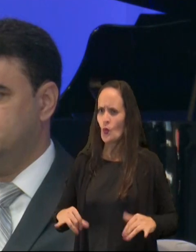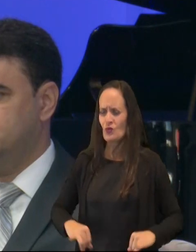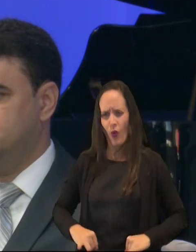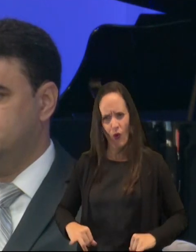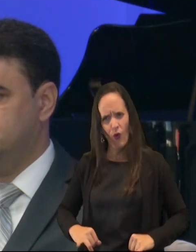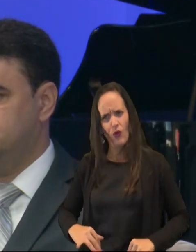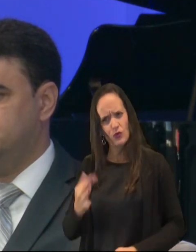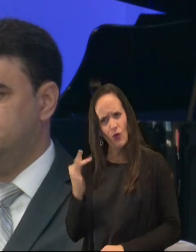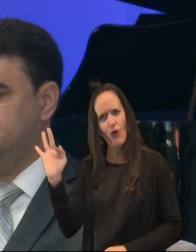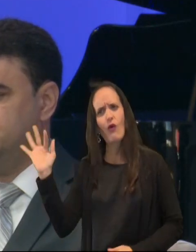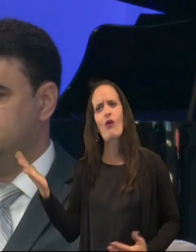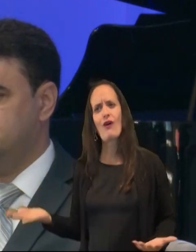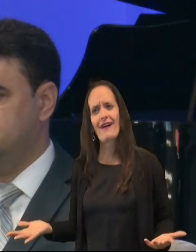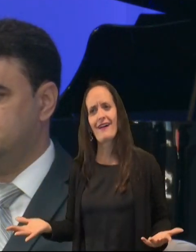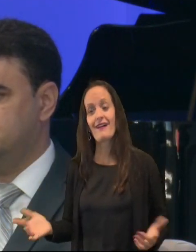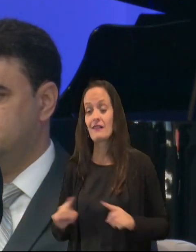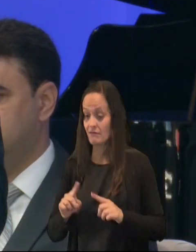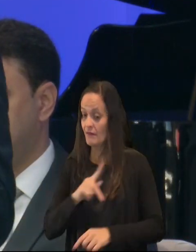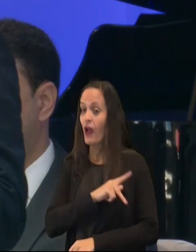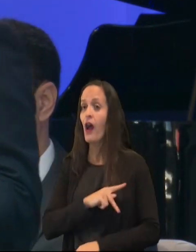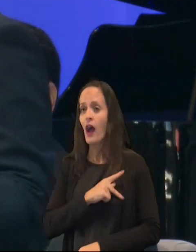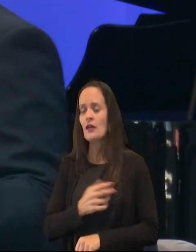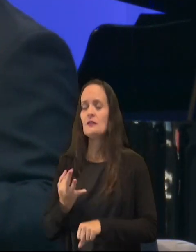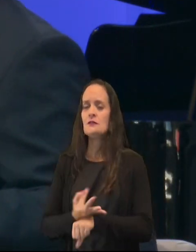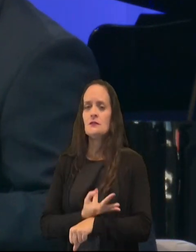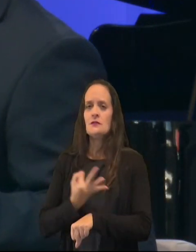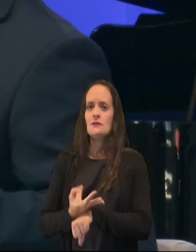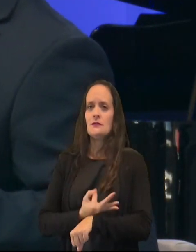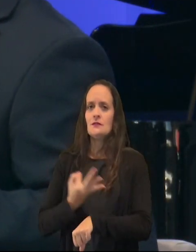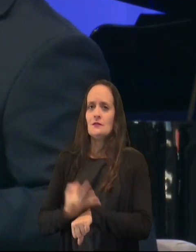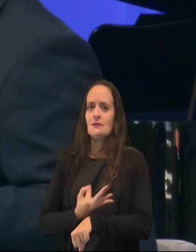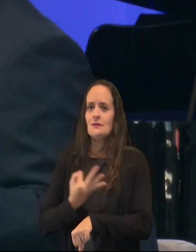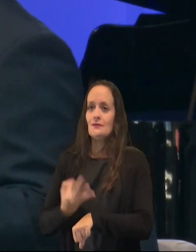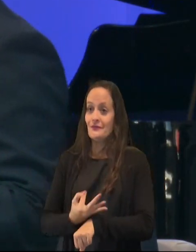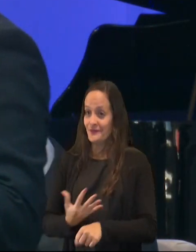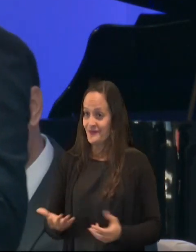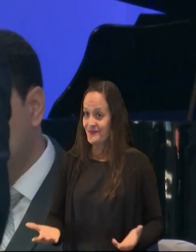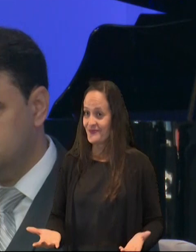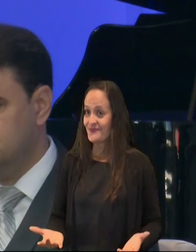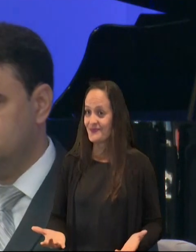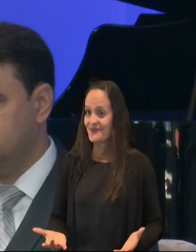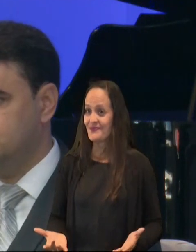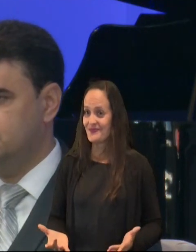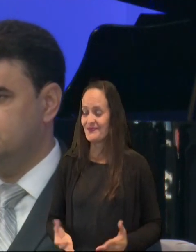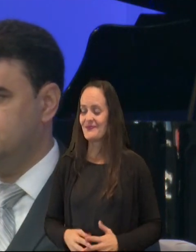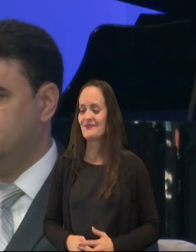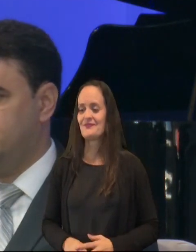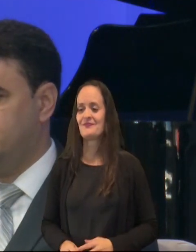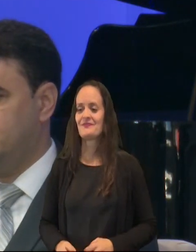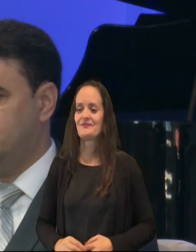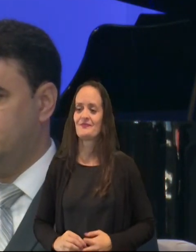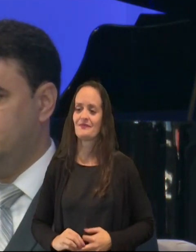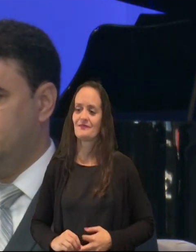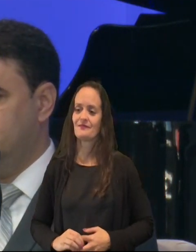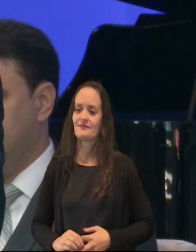chibatadas. E Paulo as levou, cada uma, na narrativa que ele faz, aos coríntios.